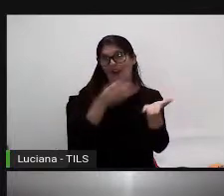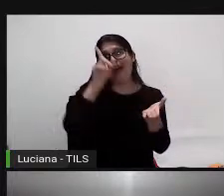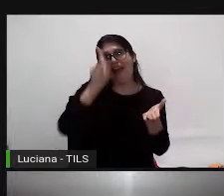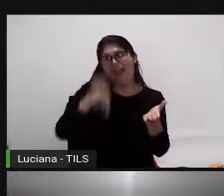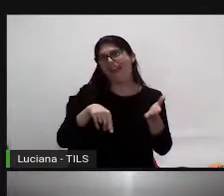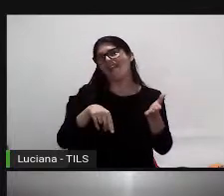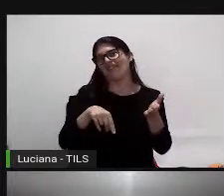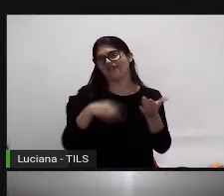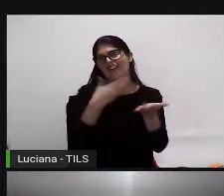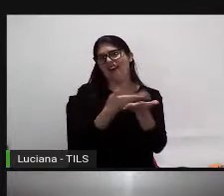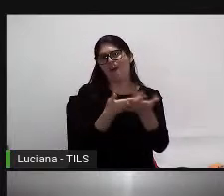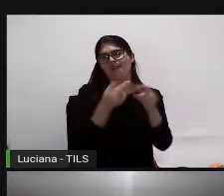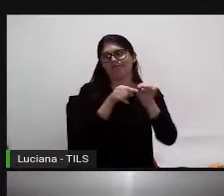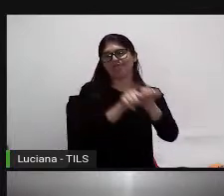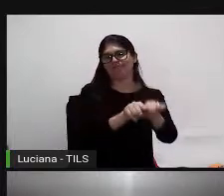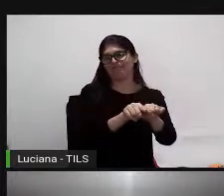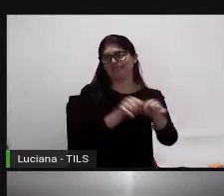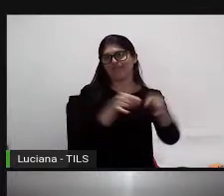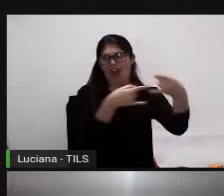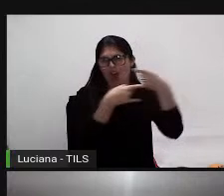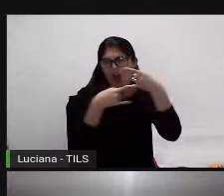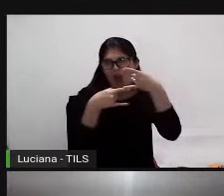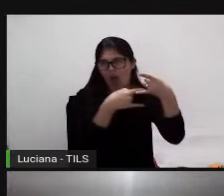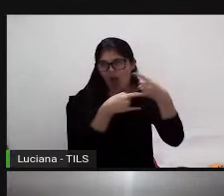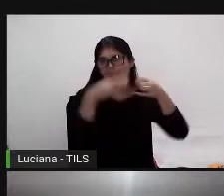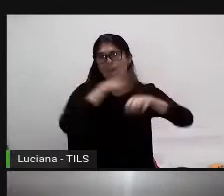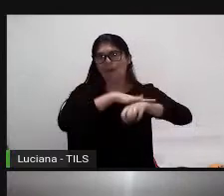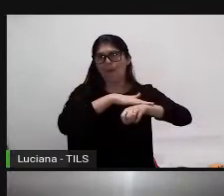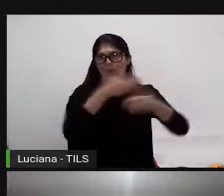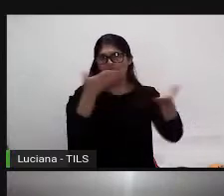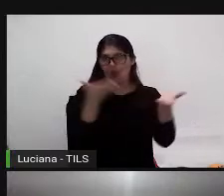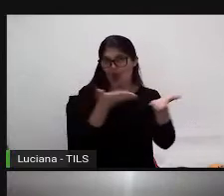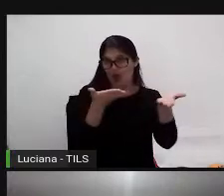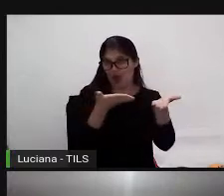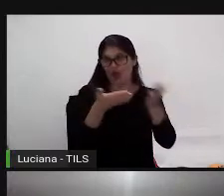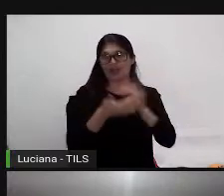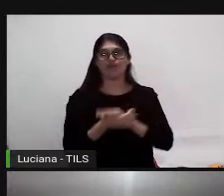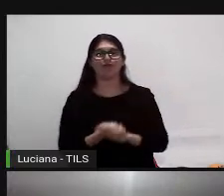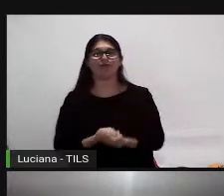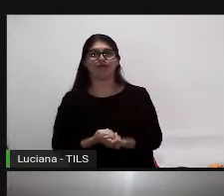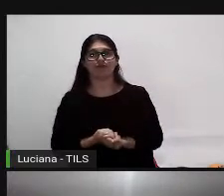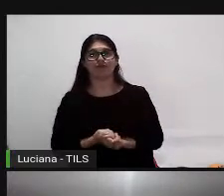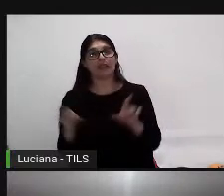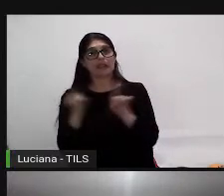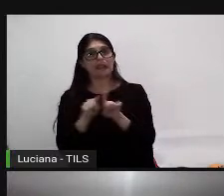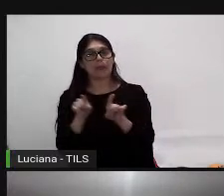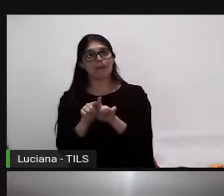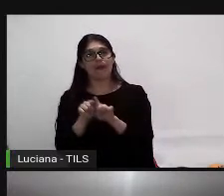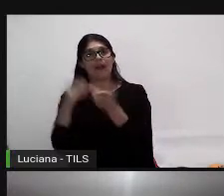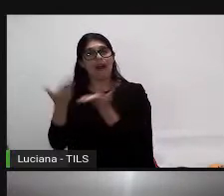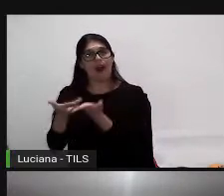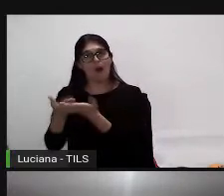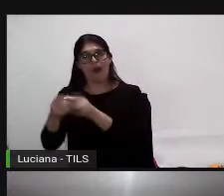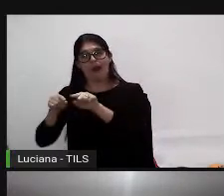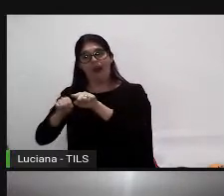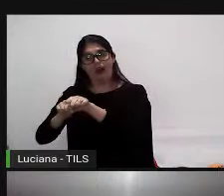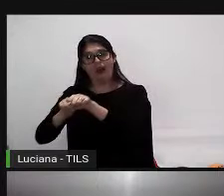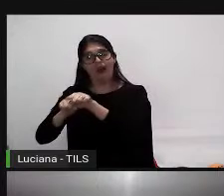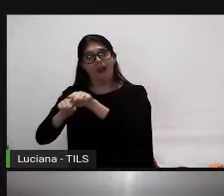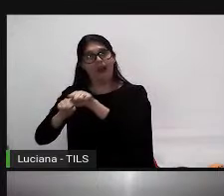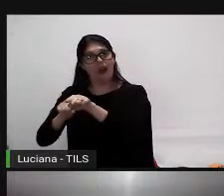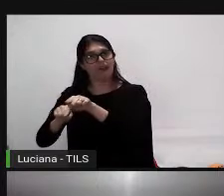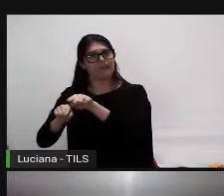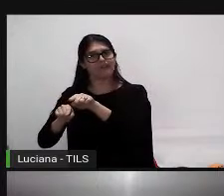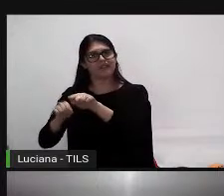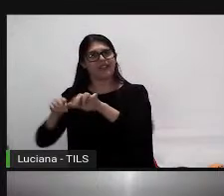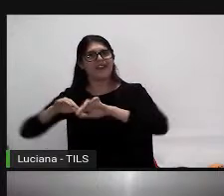poderia ser, tá? Então, é ao vivo, ao mesmo tempo, tá? E as aulas assíncronas, é que não acontece em tempo real.